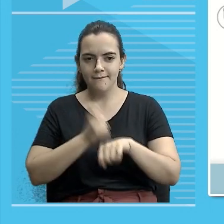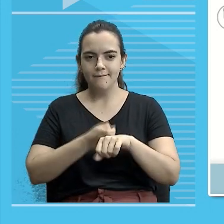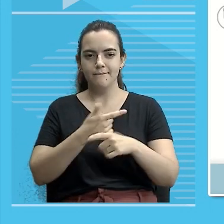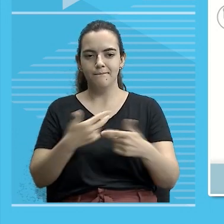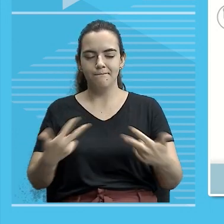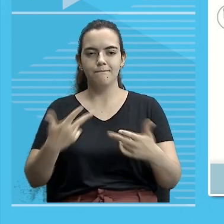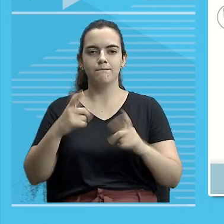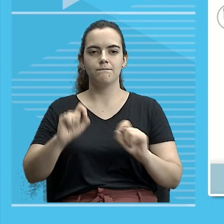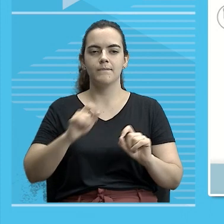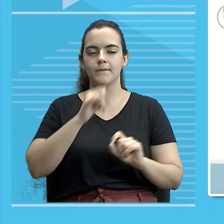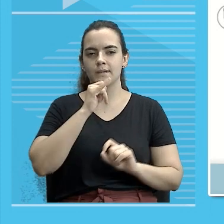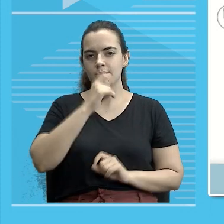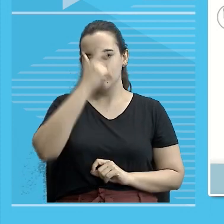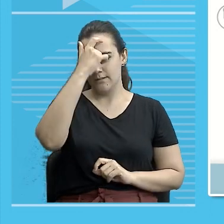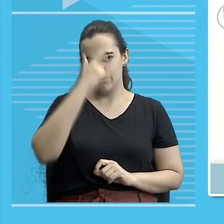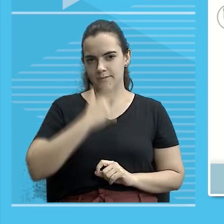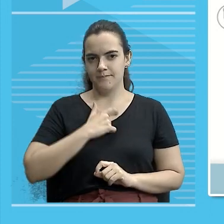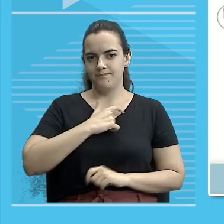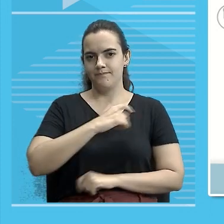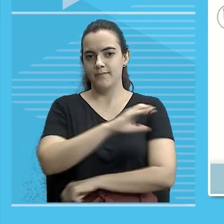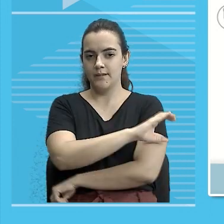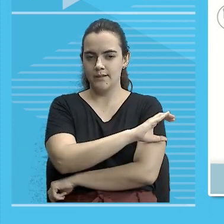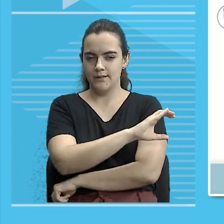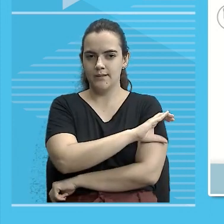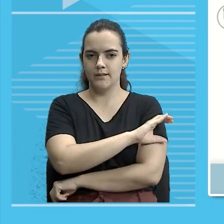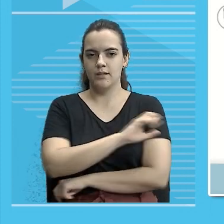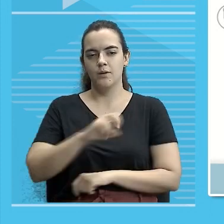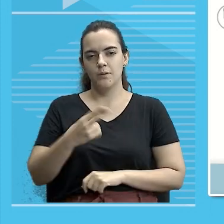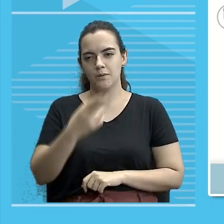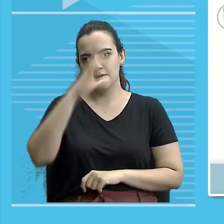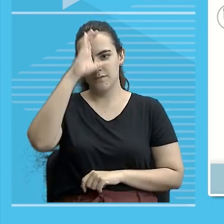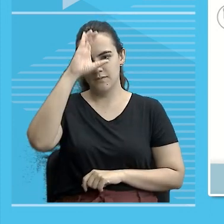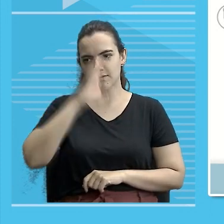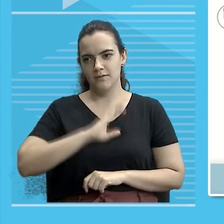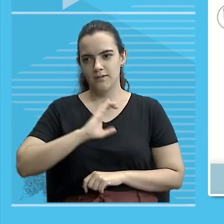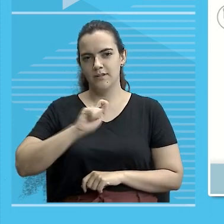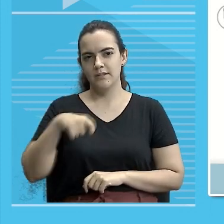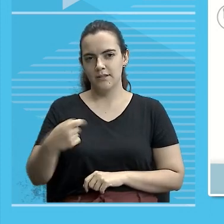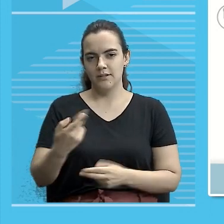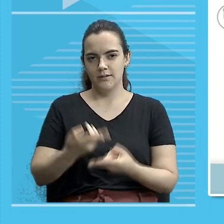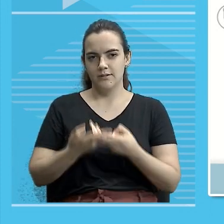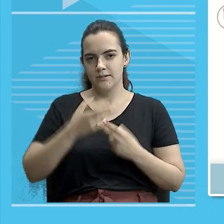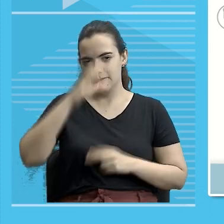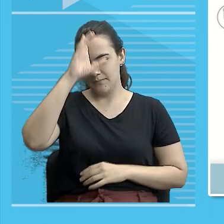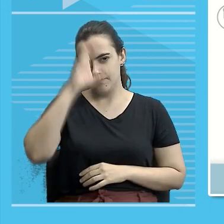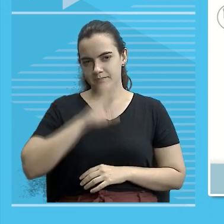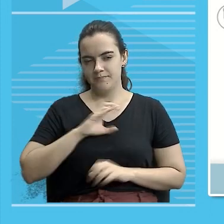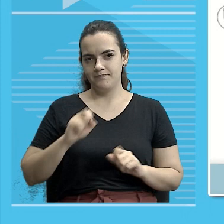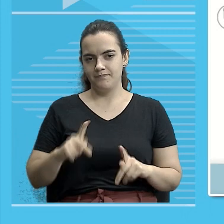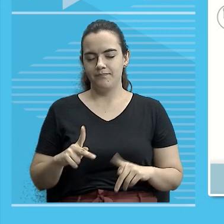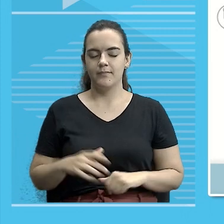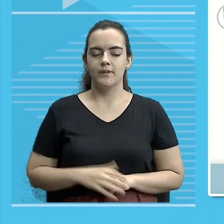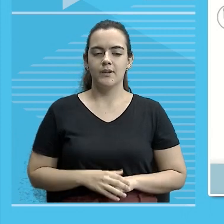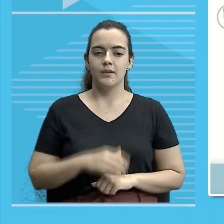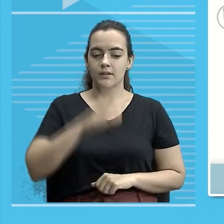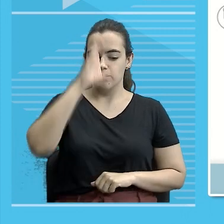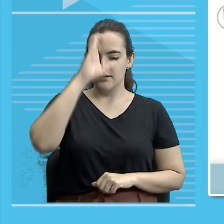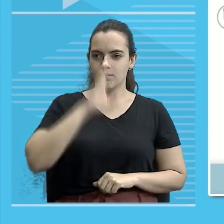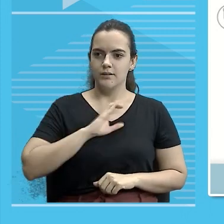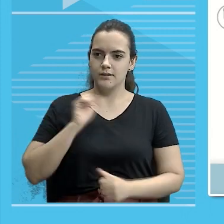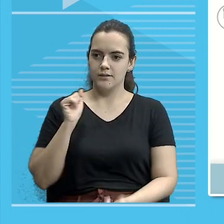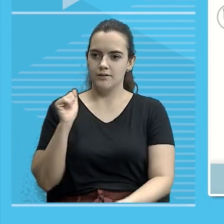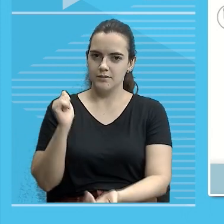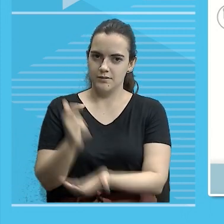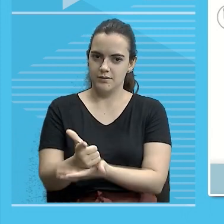associada a satisfação do cliente adequação uso Nossa um fogão Acabei de comprar um fogão quatro